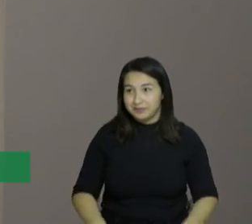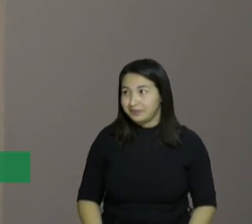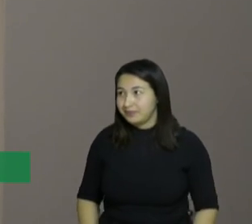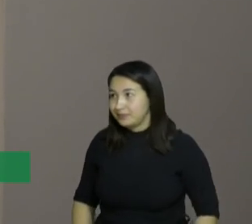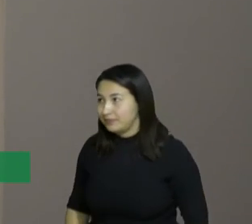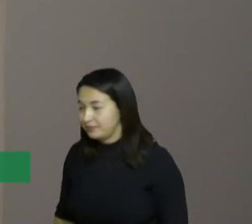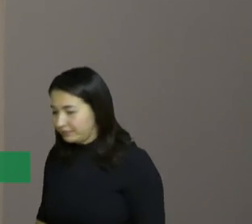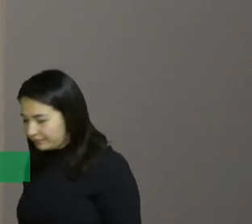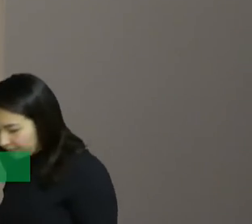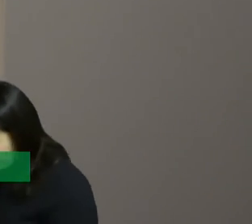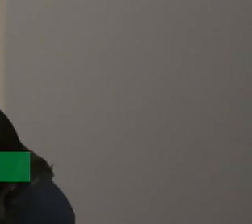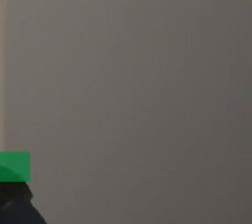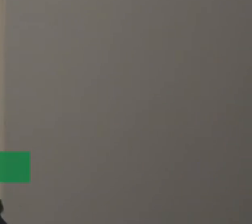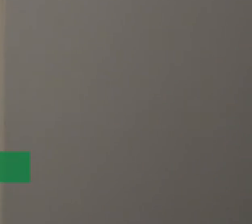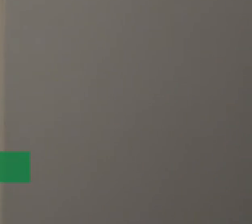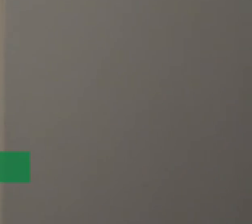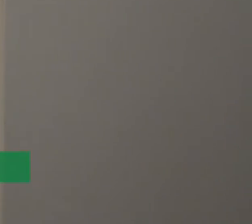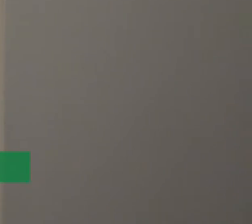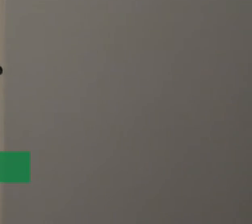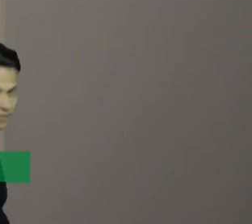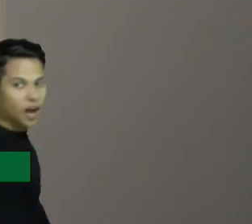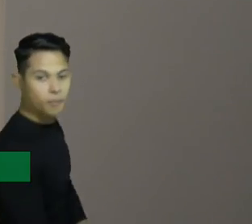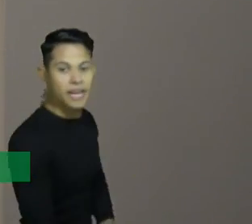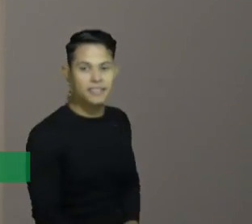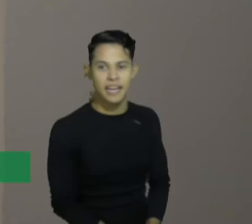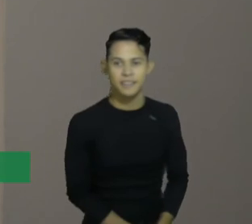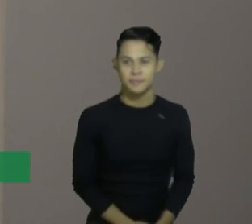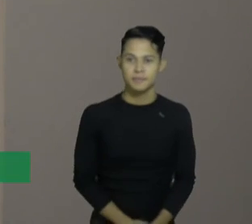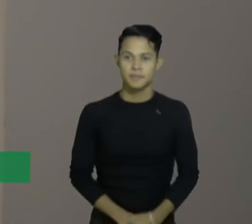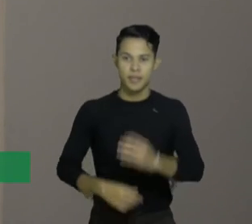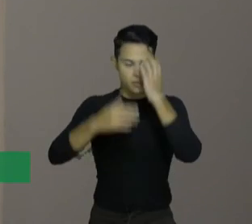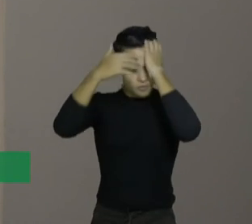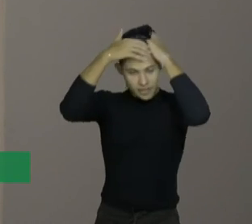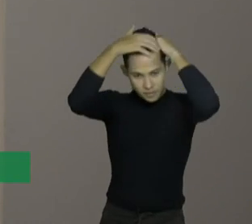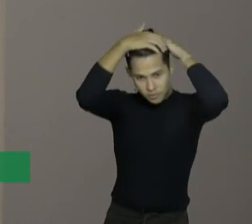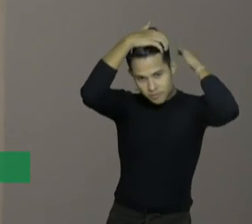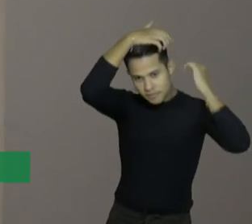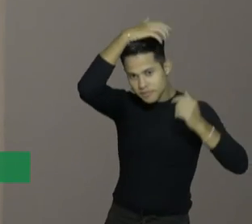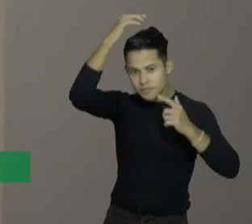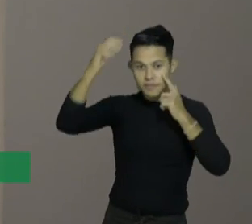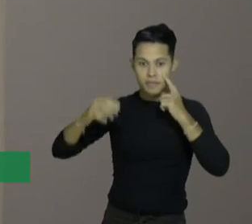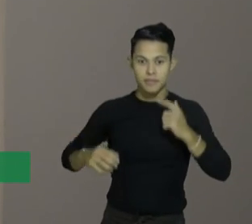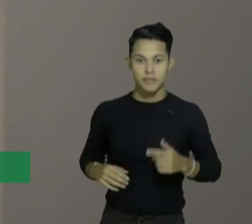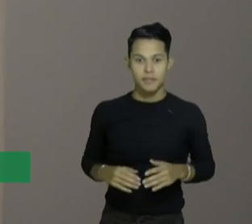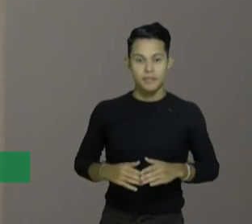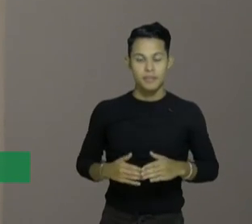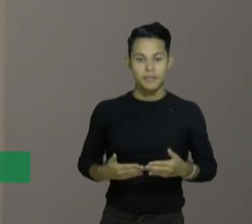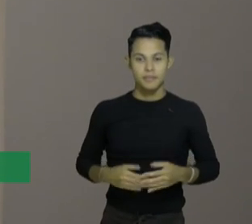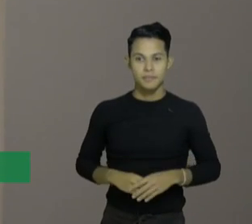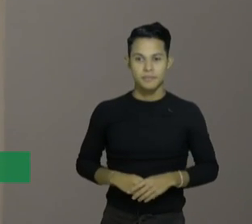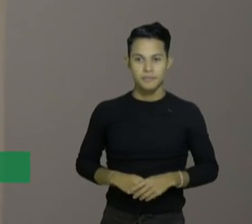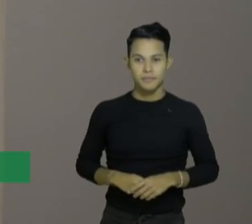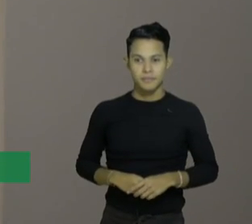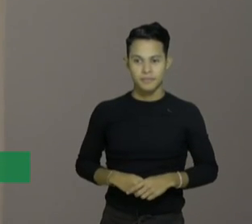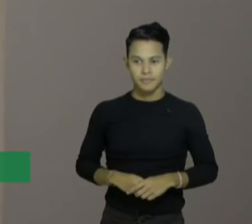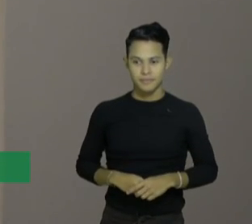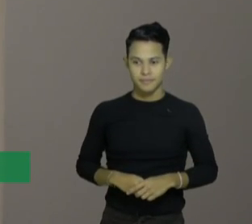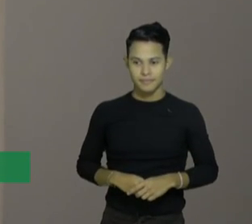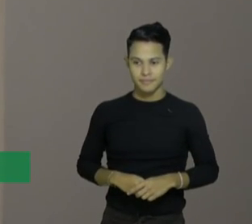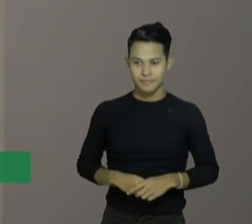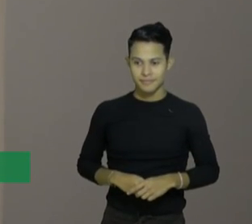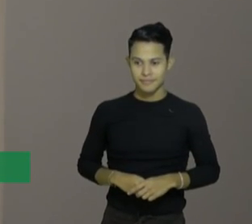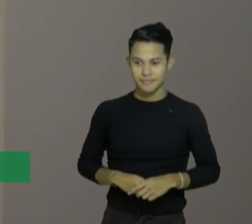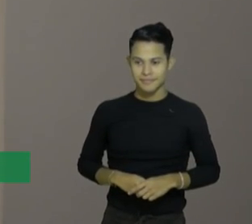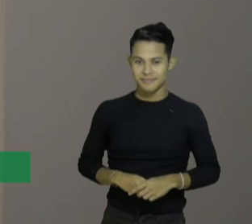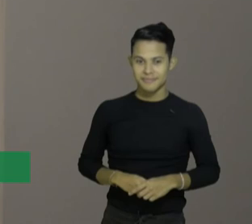de discutirmos delinearmos debatermos sobre um importante processo